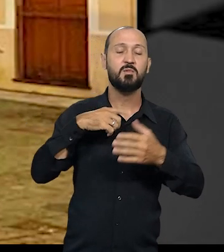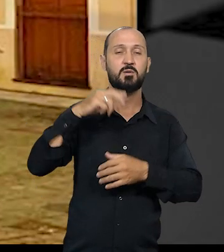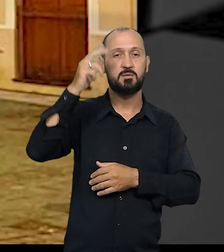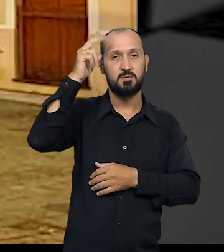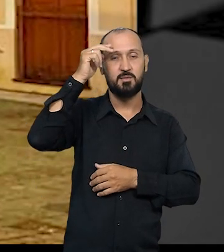ele não sabe falar, né? Ele não sabe pedir, ele não sabe expor aquilo que ele está precisando. O policial que está ali ele tem que